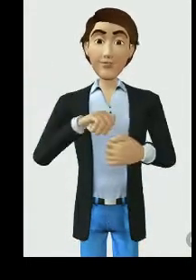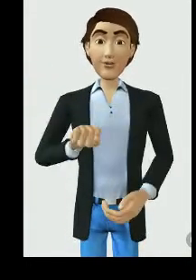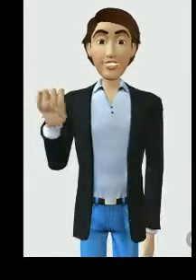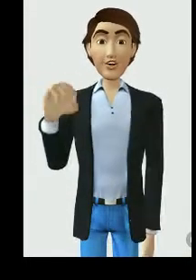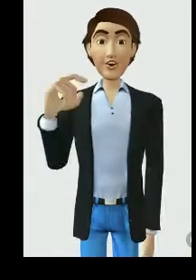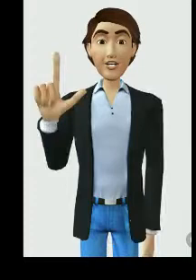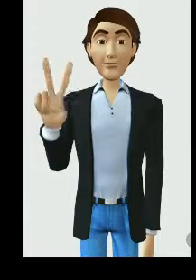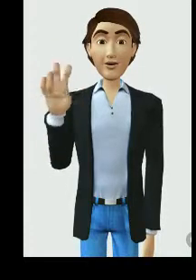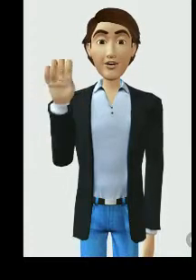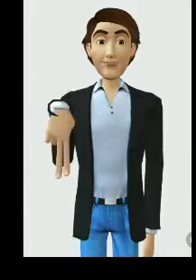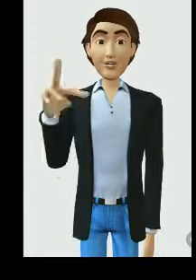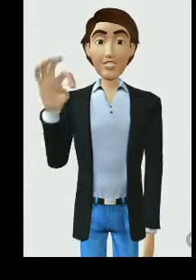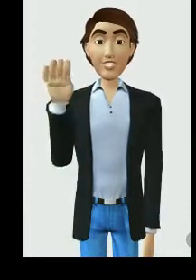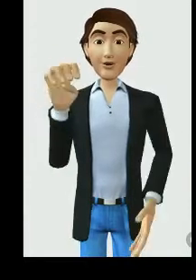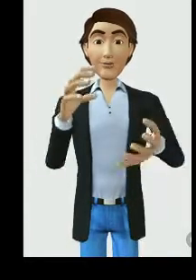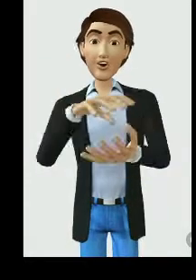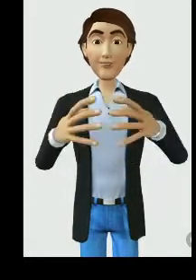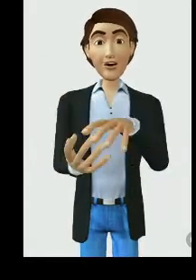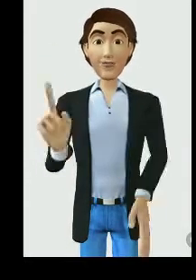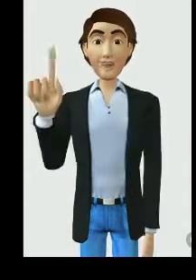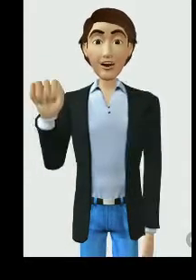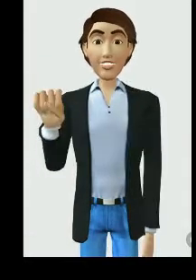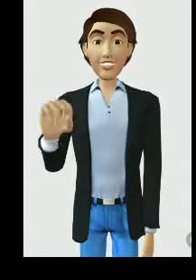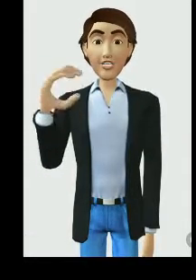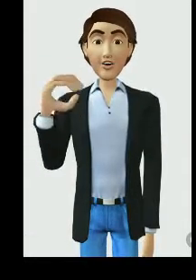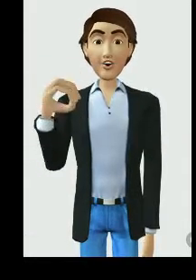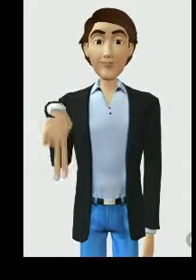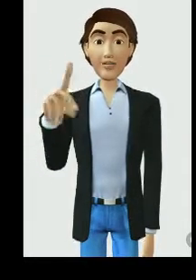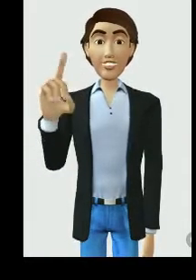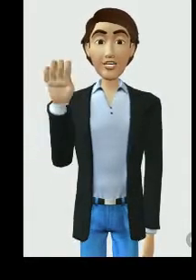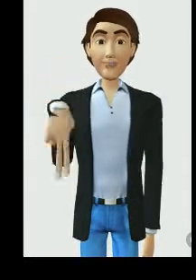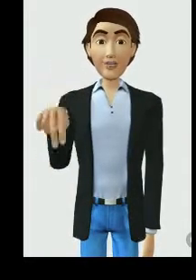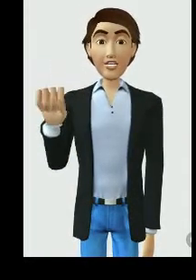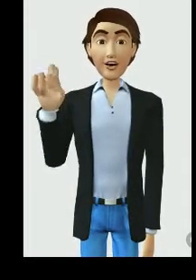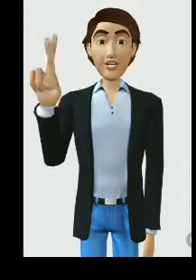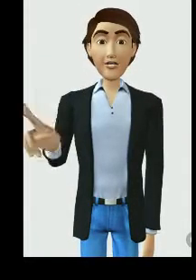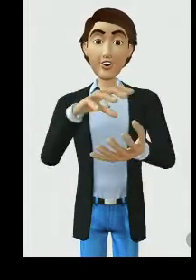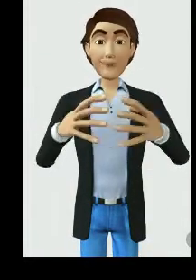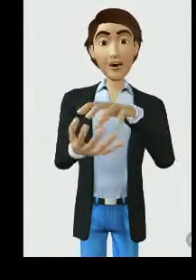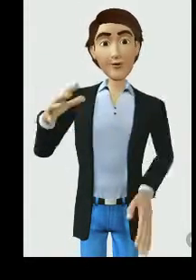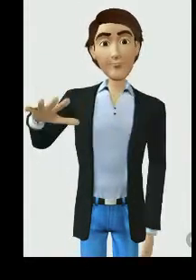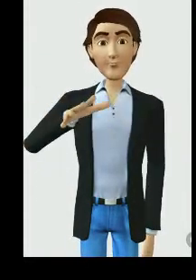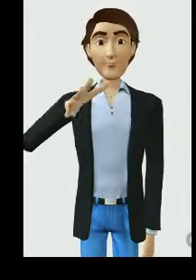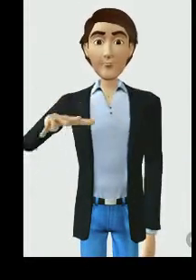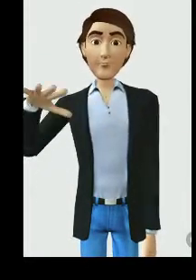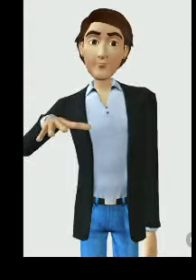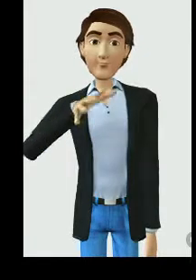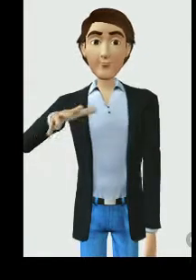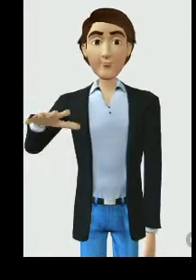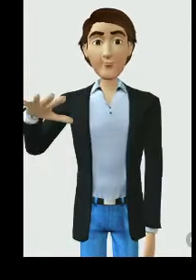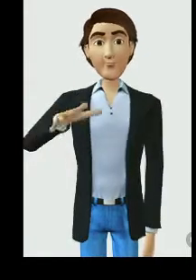condense para o estado líquido e caia sobre o cartucho com a amostra.